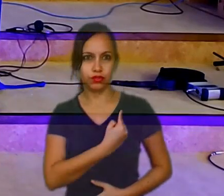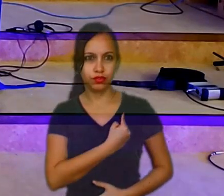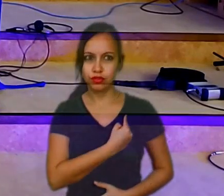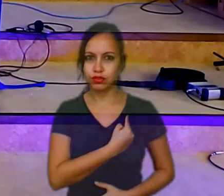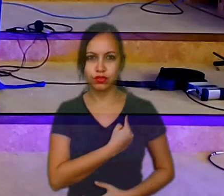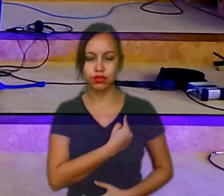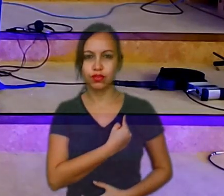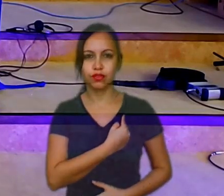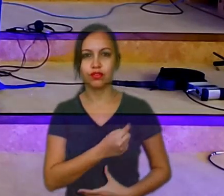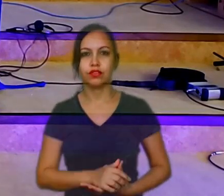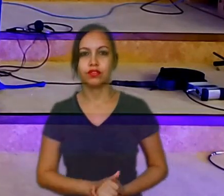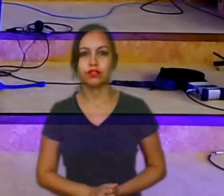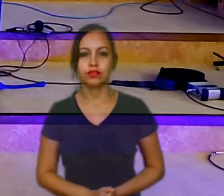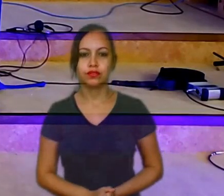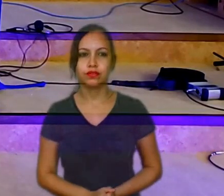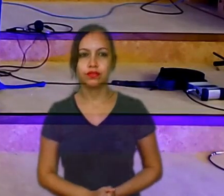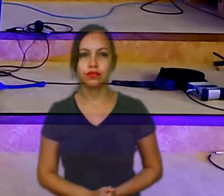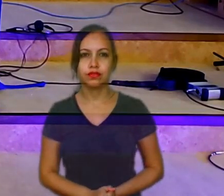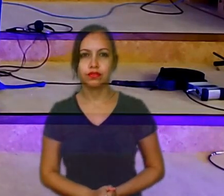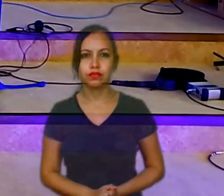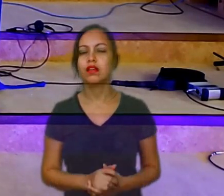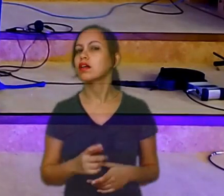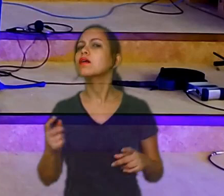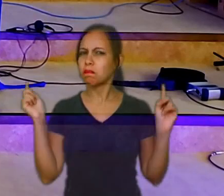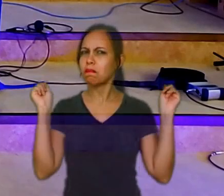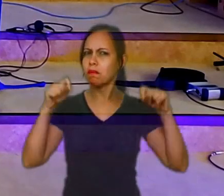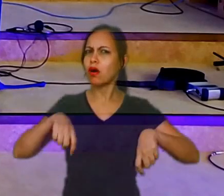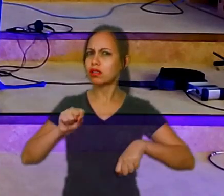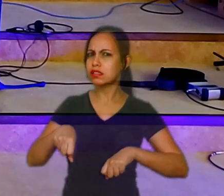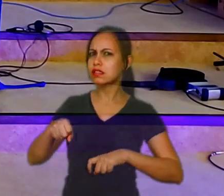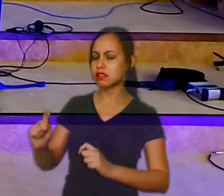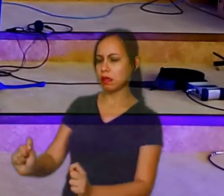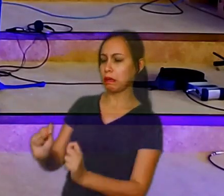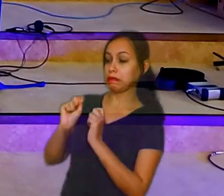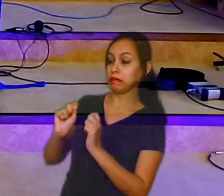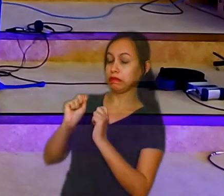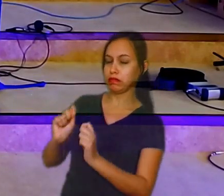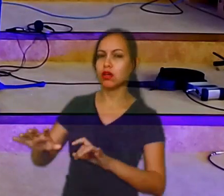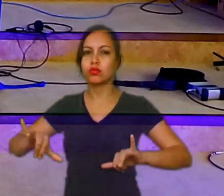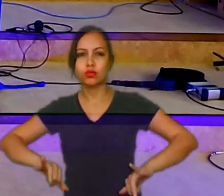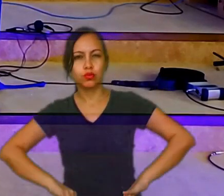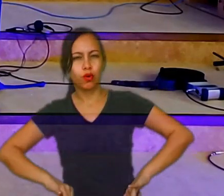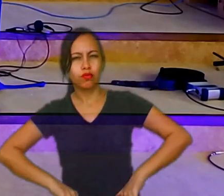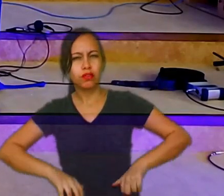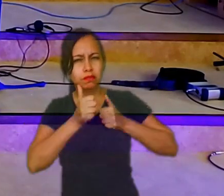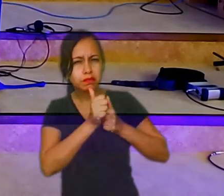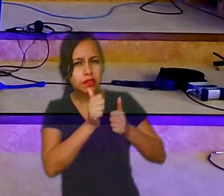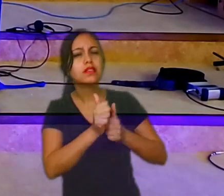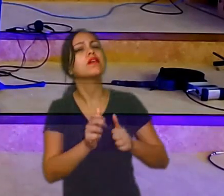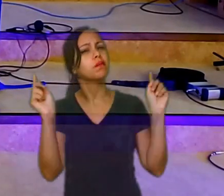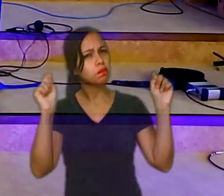impossibilitados de sermos atacados ou afrontados, de sofrermos perseguições